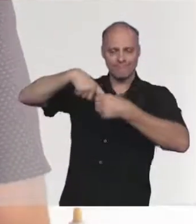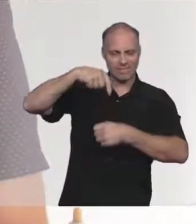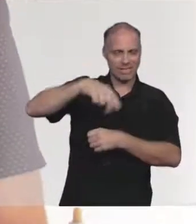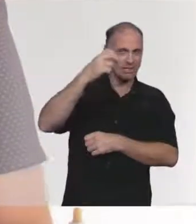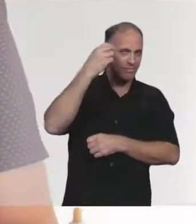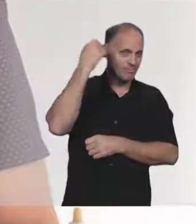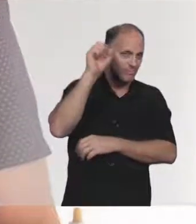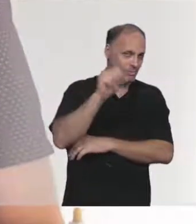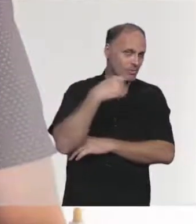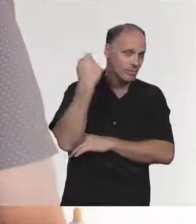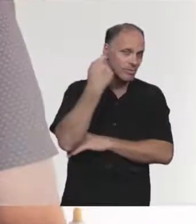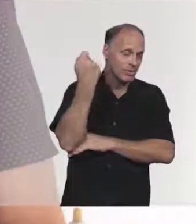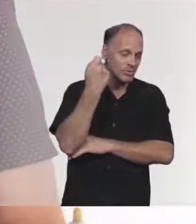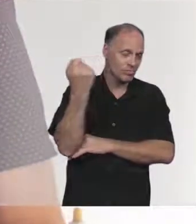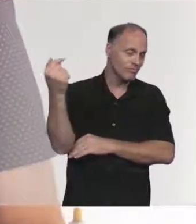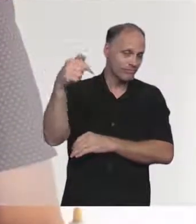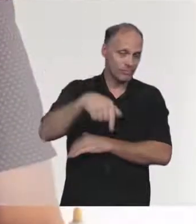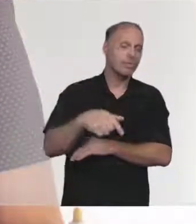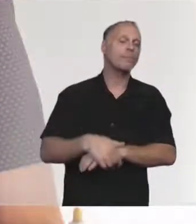Sul.